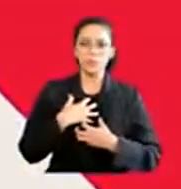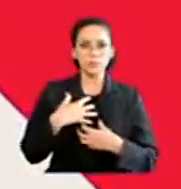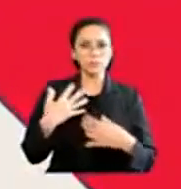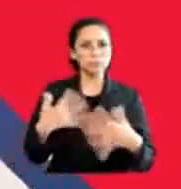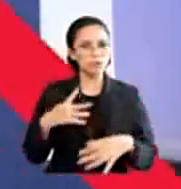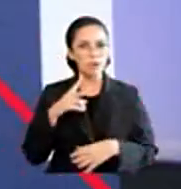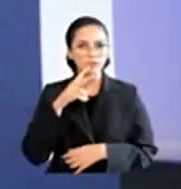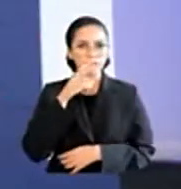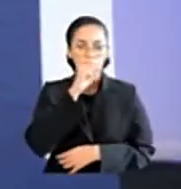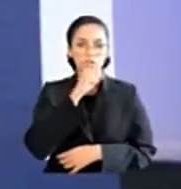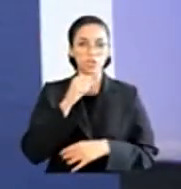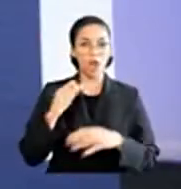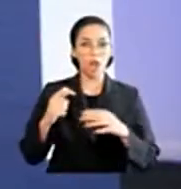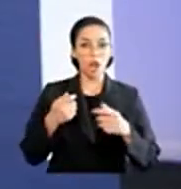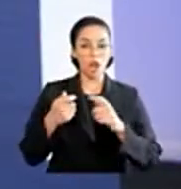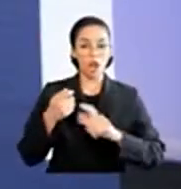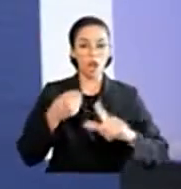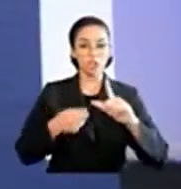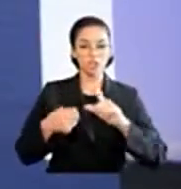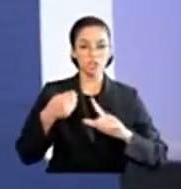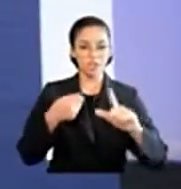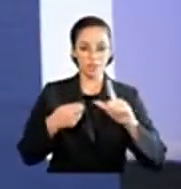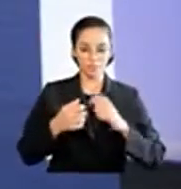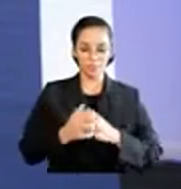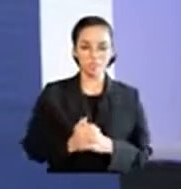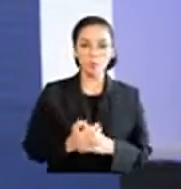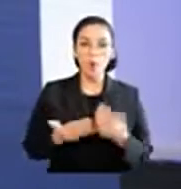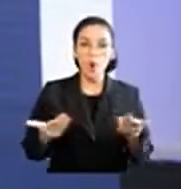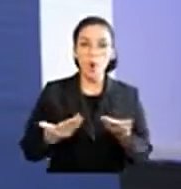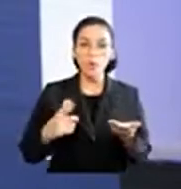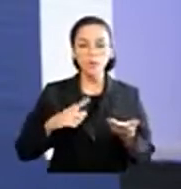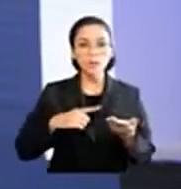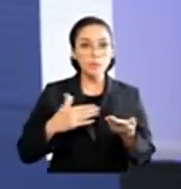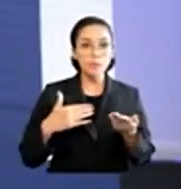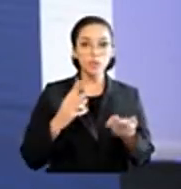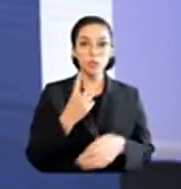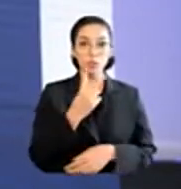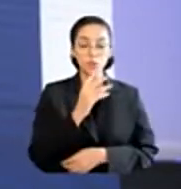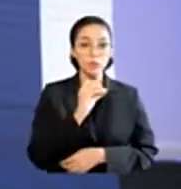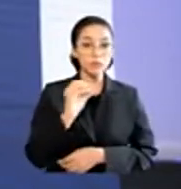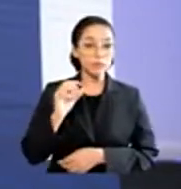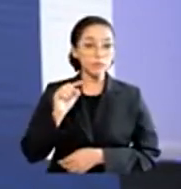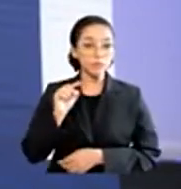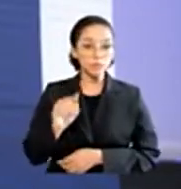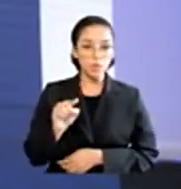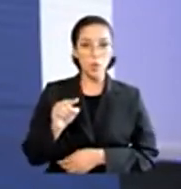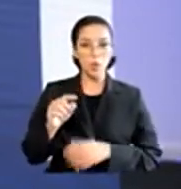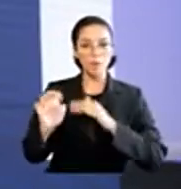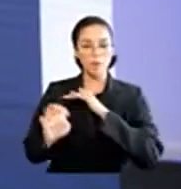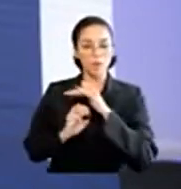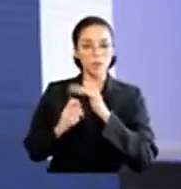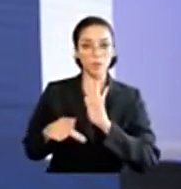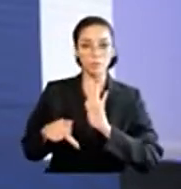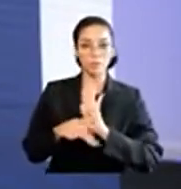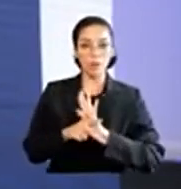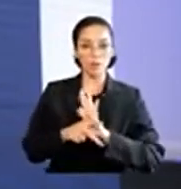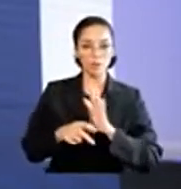logística. Hoje, nós temos mais de 200 mil empresas de transporte logístico no